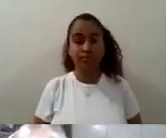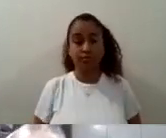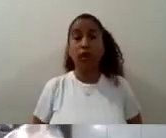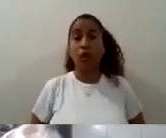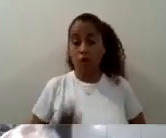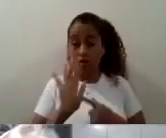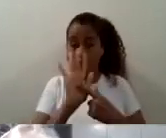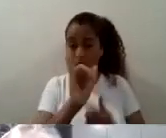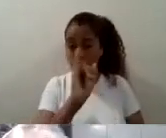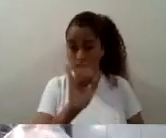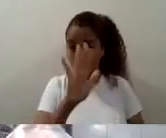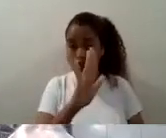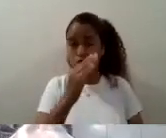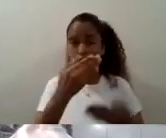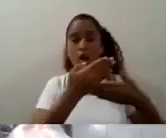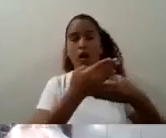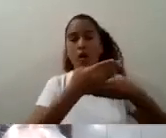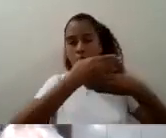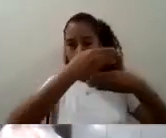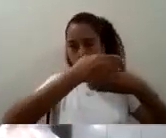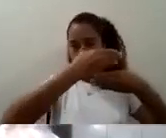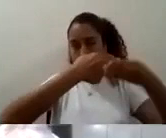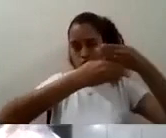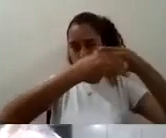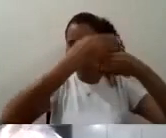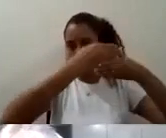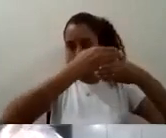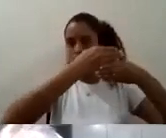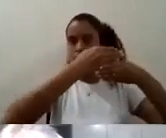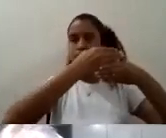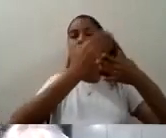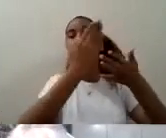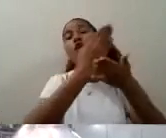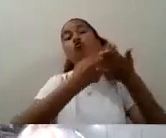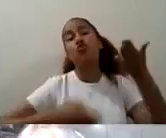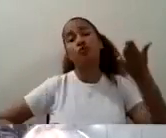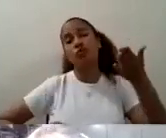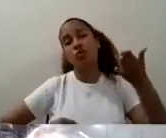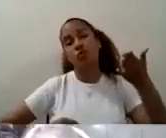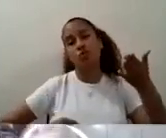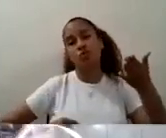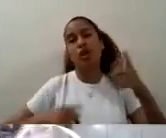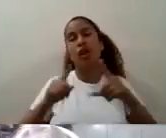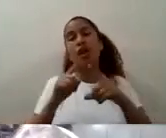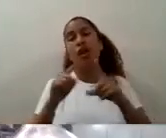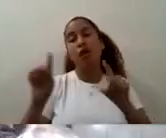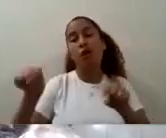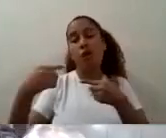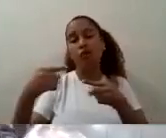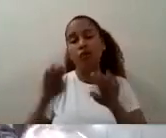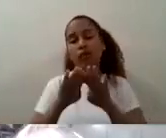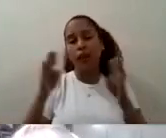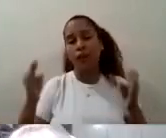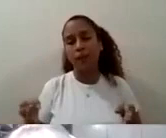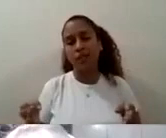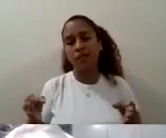E outra questão que a gente faz é o muro da divisão versus mesa da comunhão.